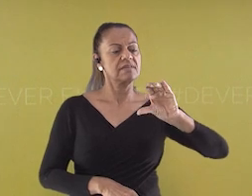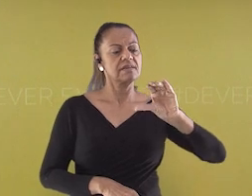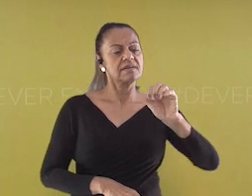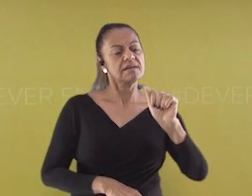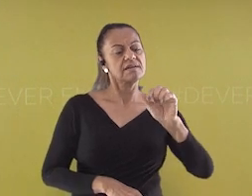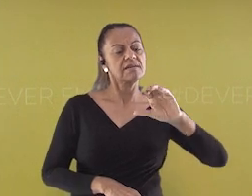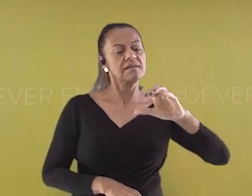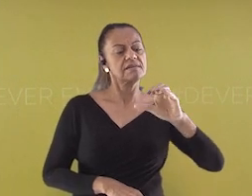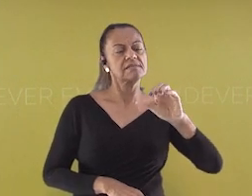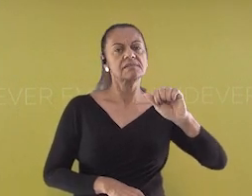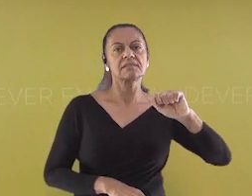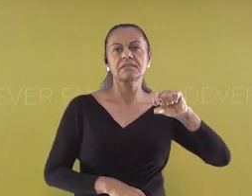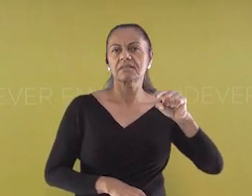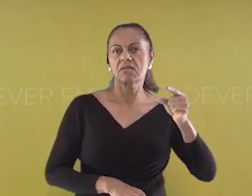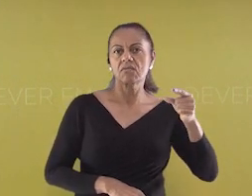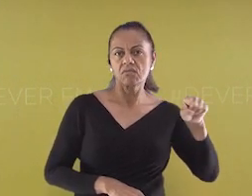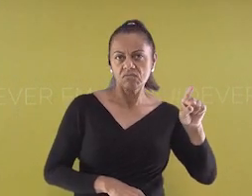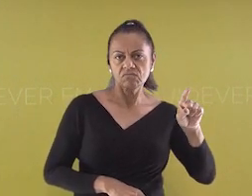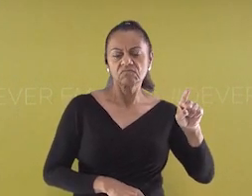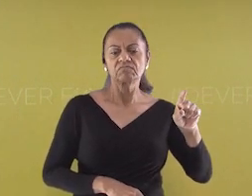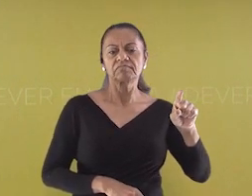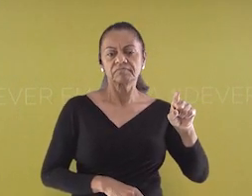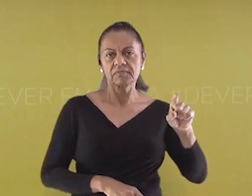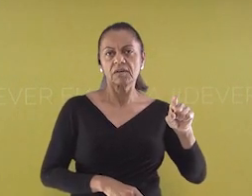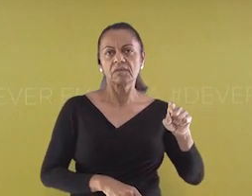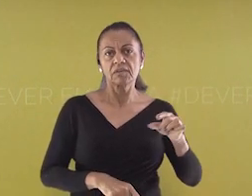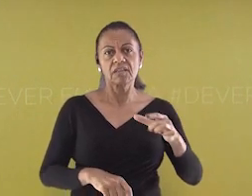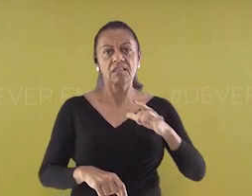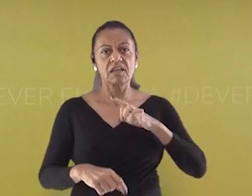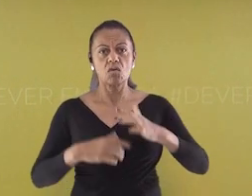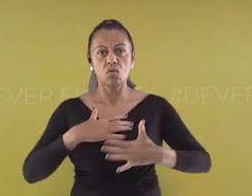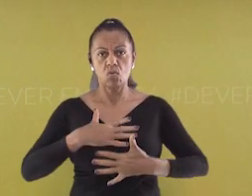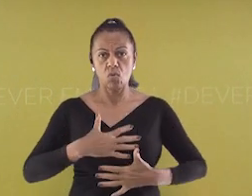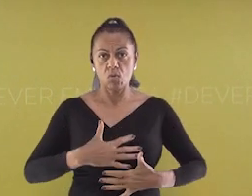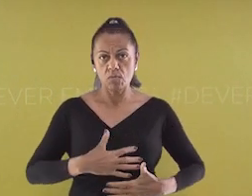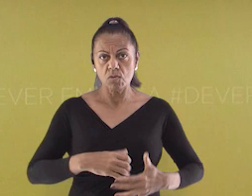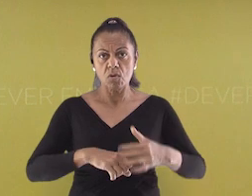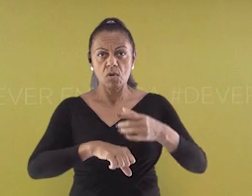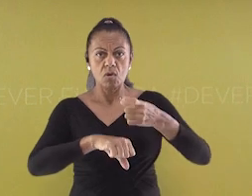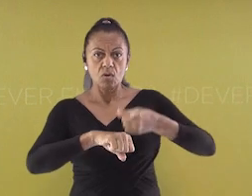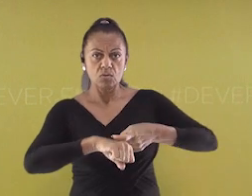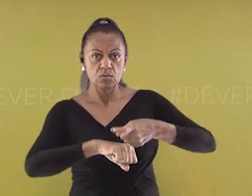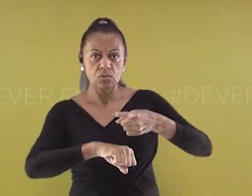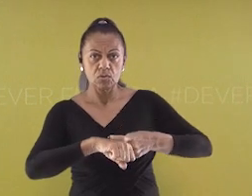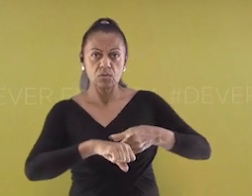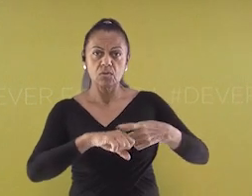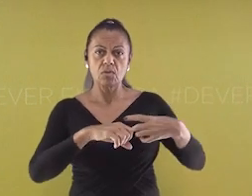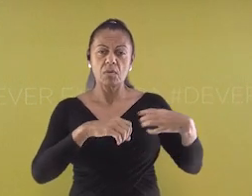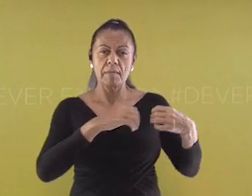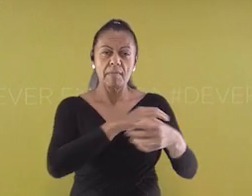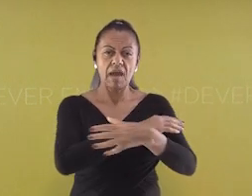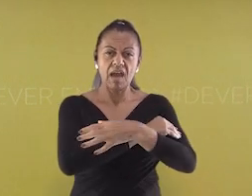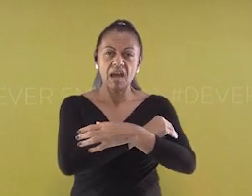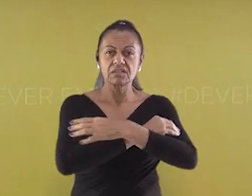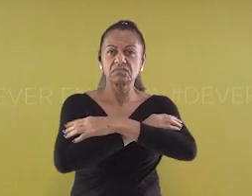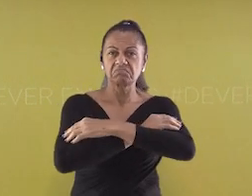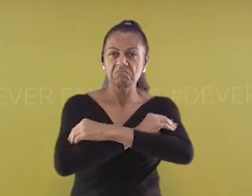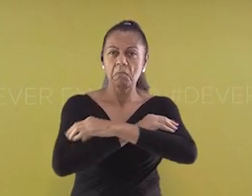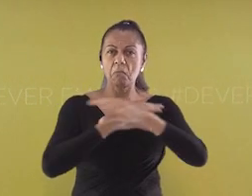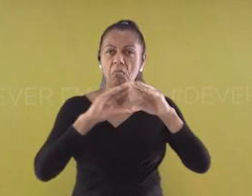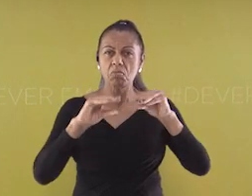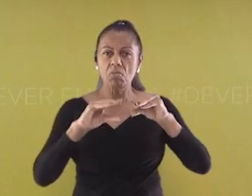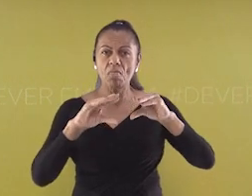de conservação, que é um processo em que permanecem as partes rígidas e moles dos